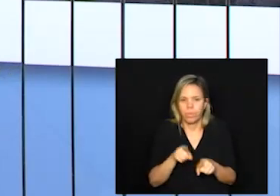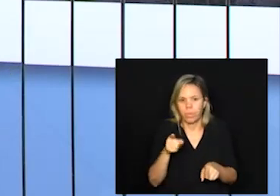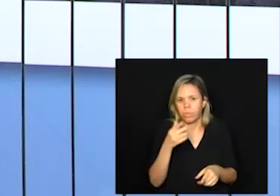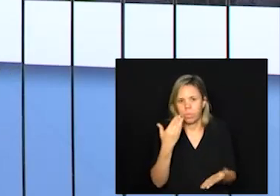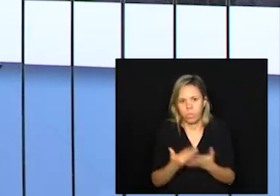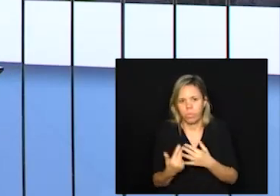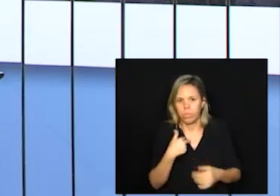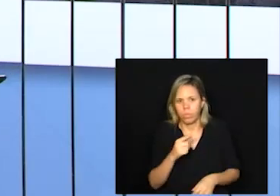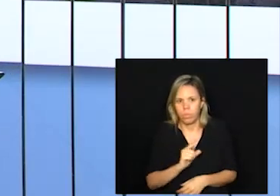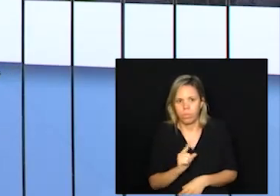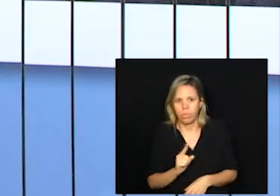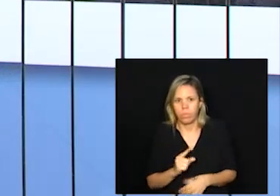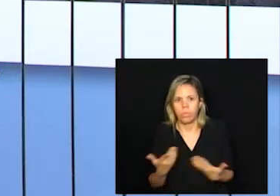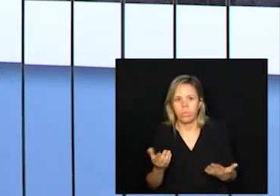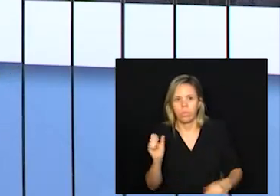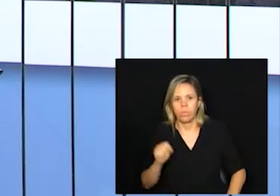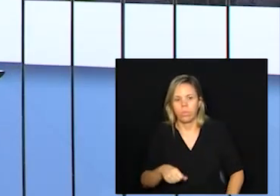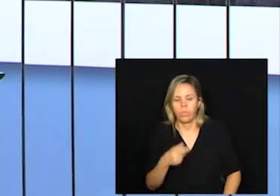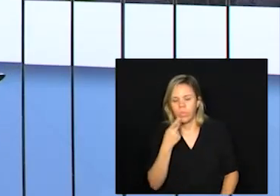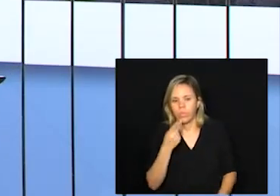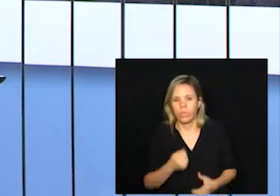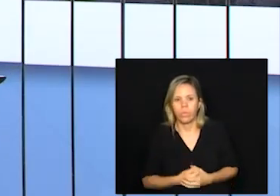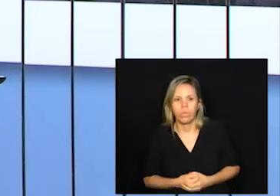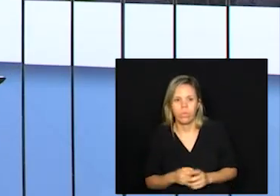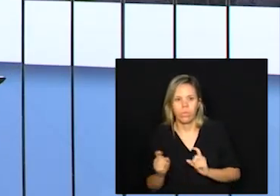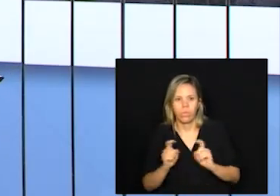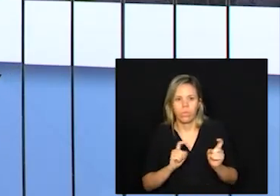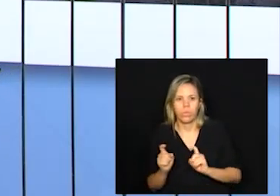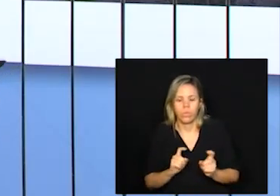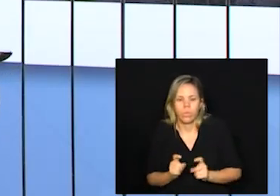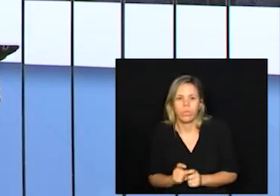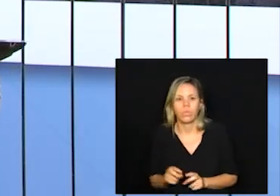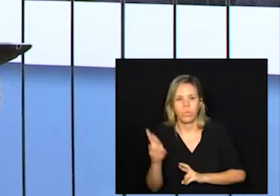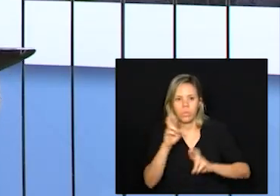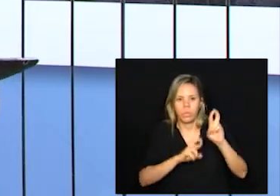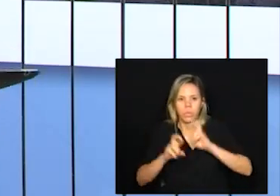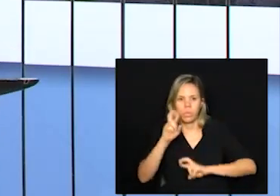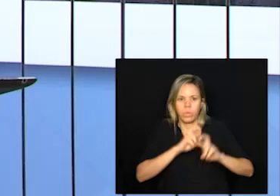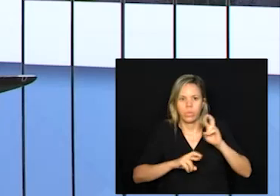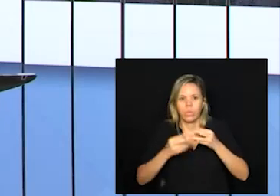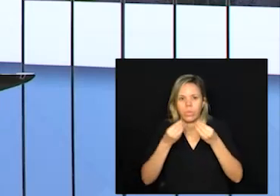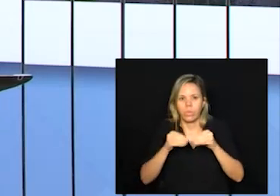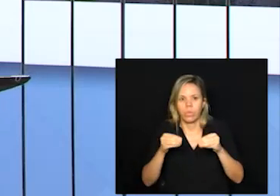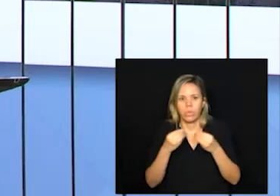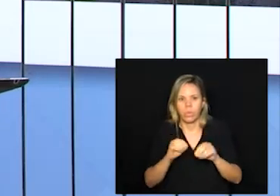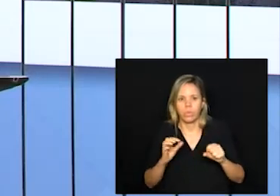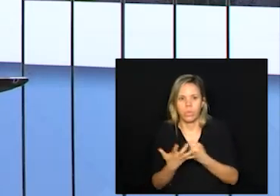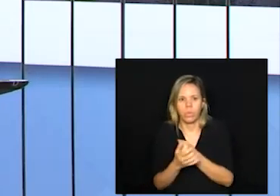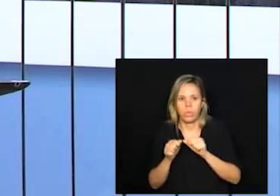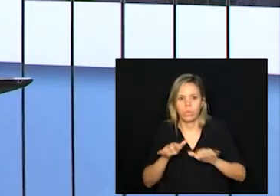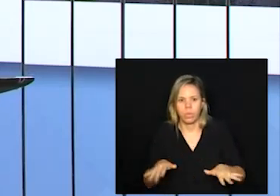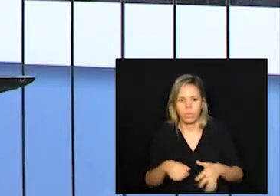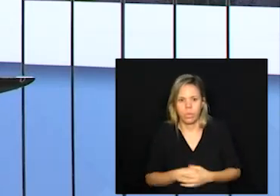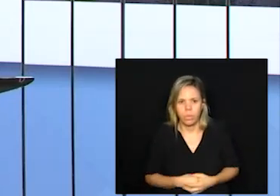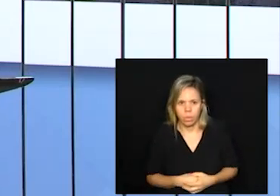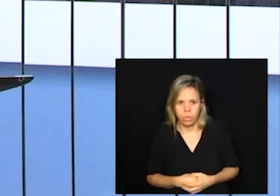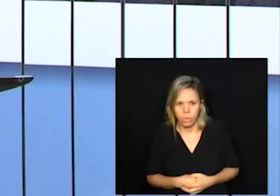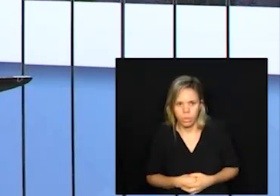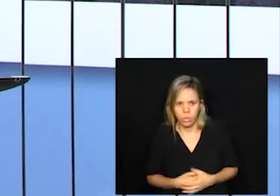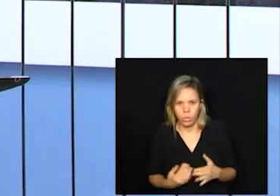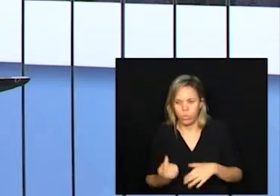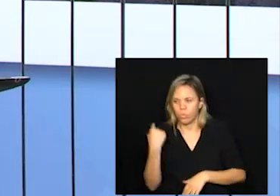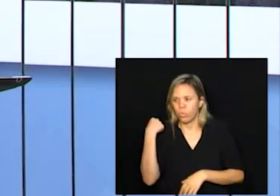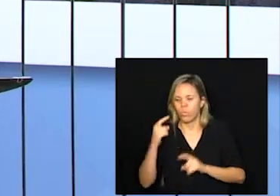não pode perder. Agora sim, nós vamos falar da reunião que analisa os impactos da pandemia e que no